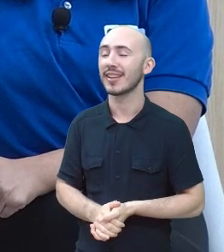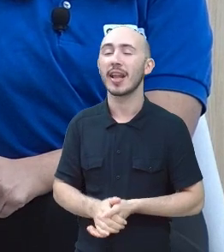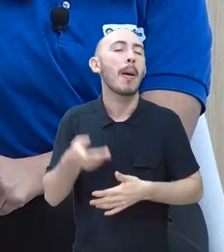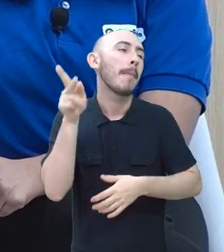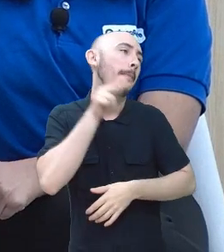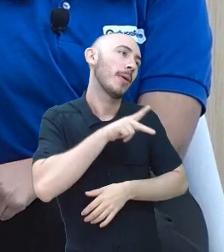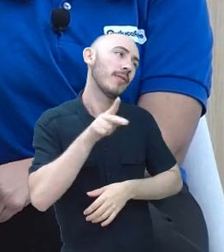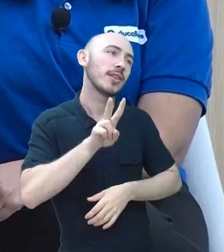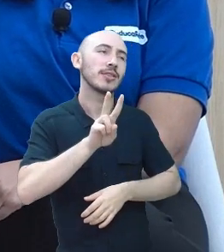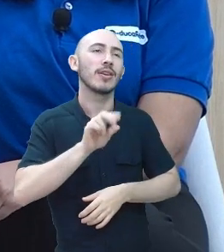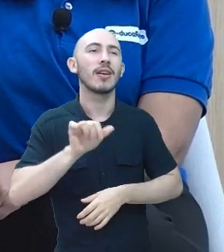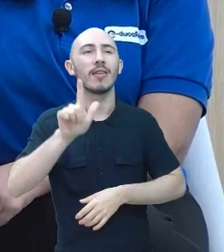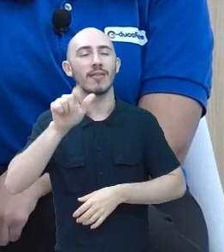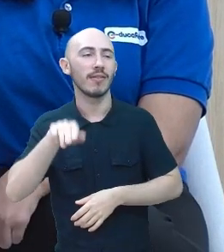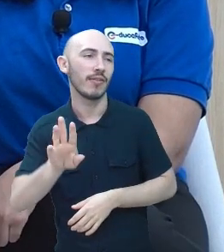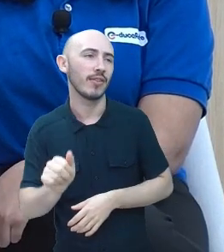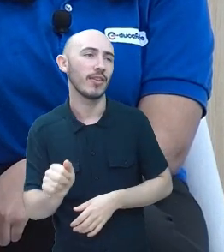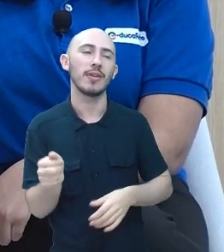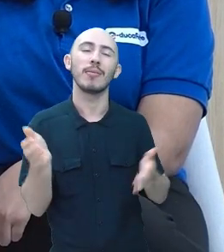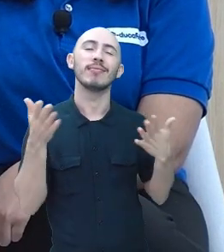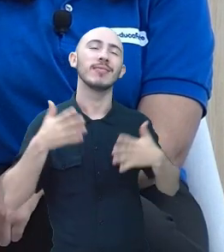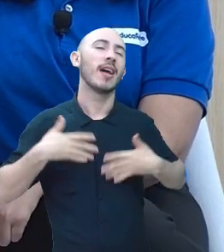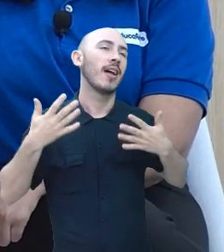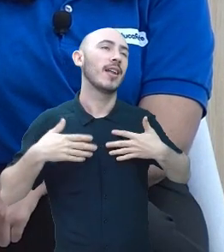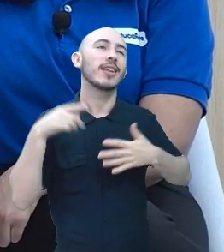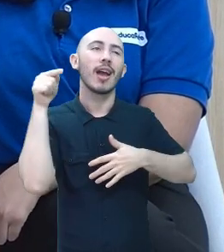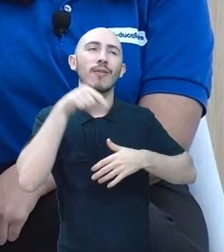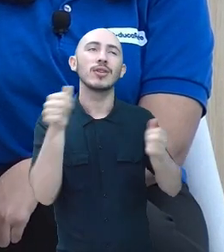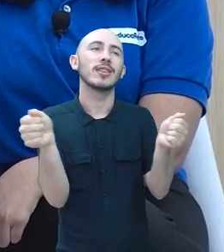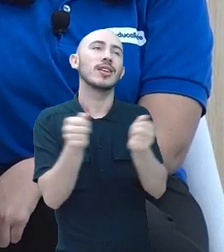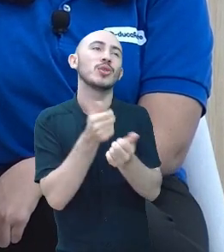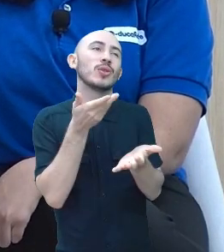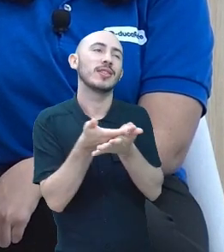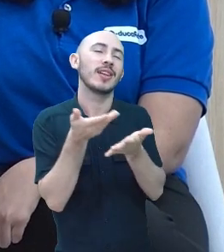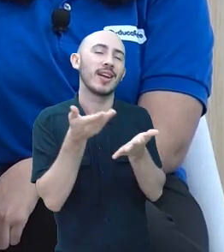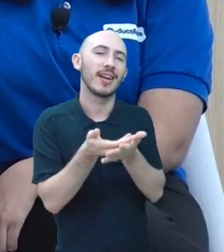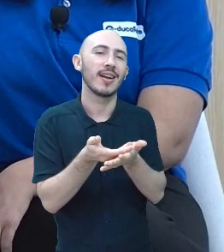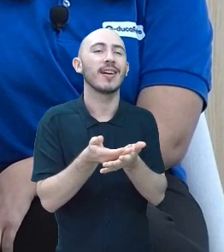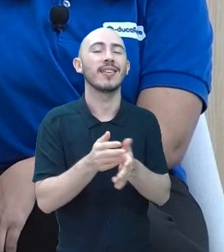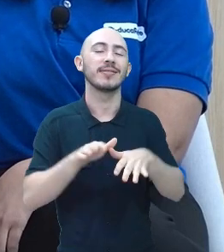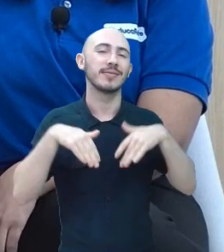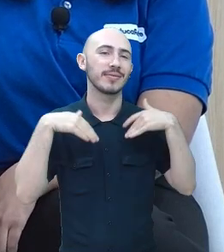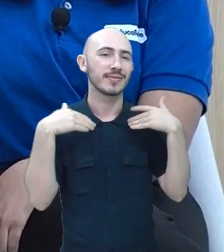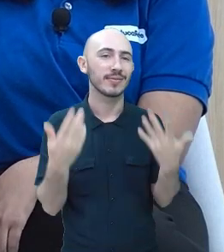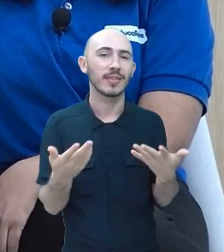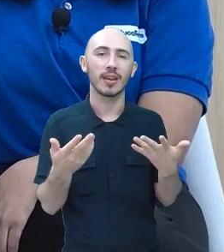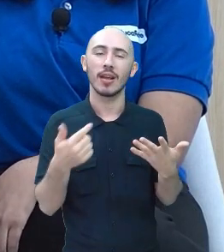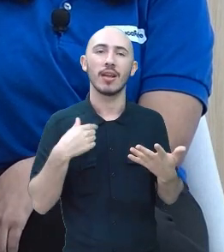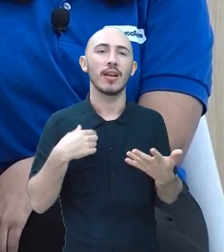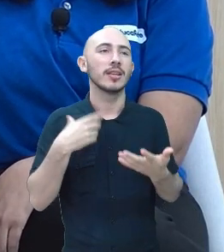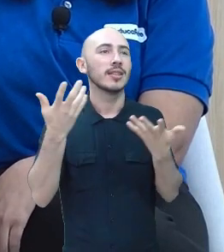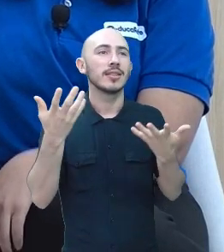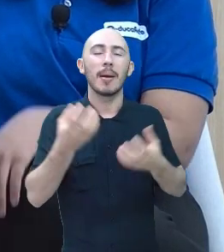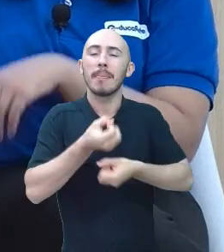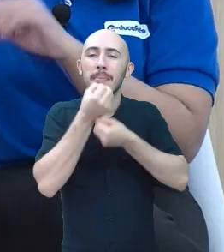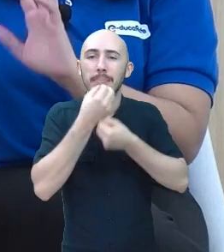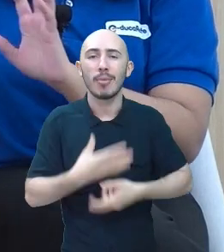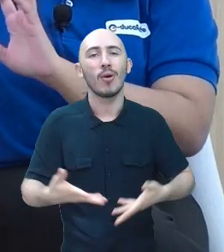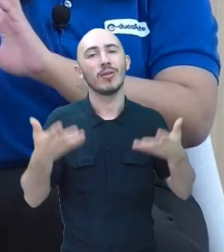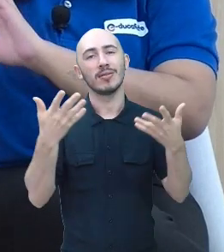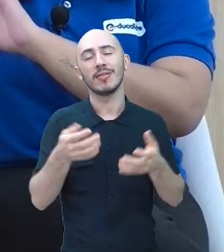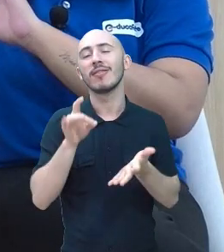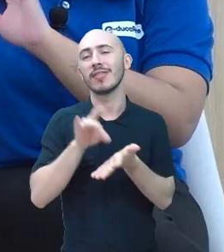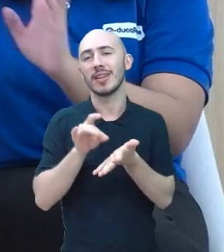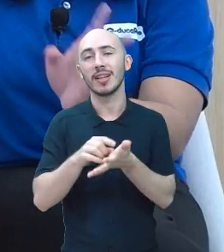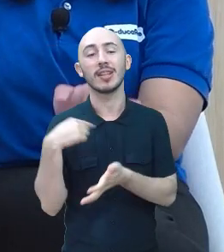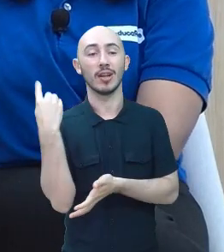Professora Vilma, que alegria ter a sua presença aqui hoje conosco. Foi muito inspirador e também é ótimo porque a gente